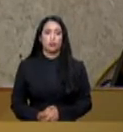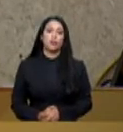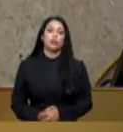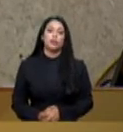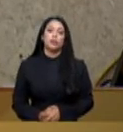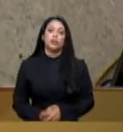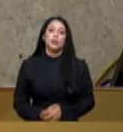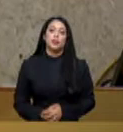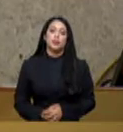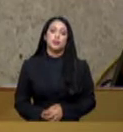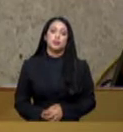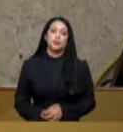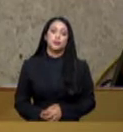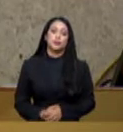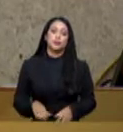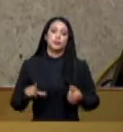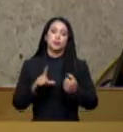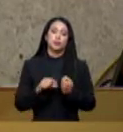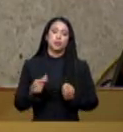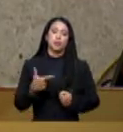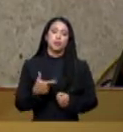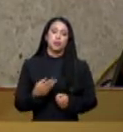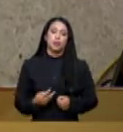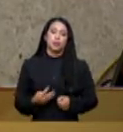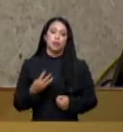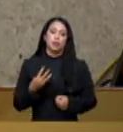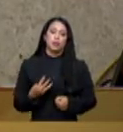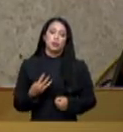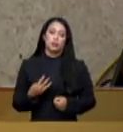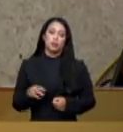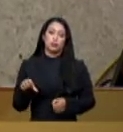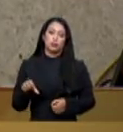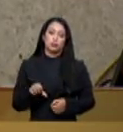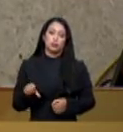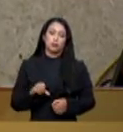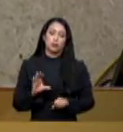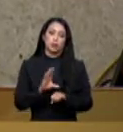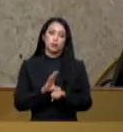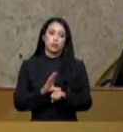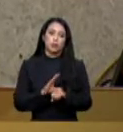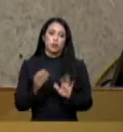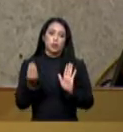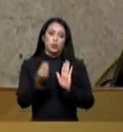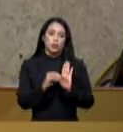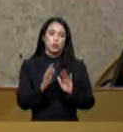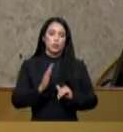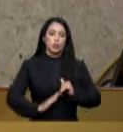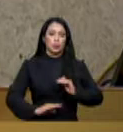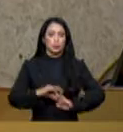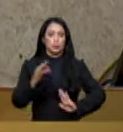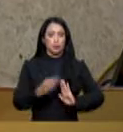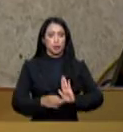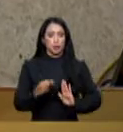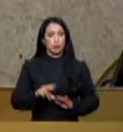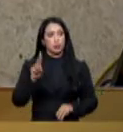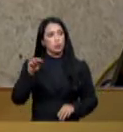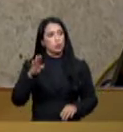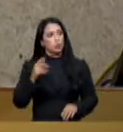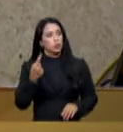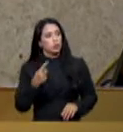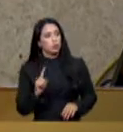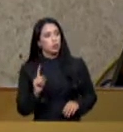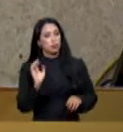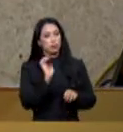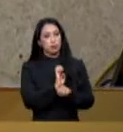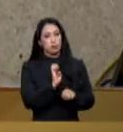Destacou o nosso decano: no artigo 23º da Constituição Federal, conferiu competência comum à União, aos estados e aos